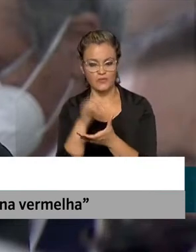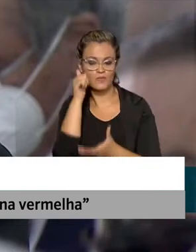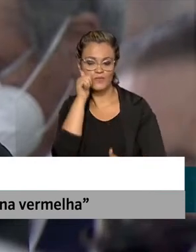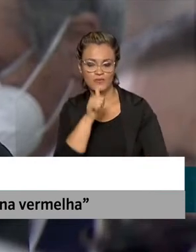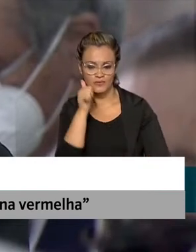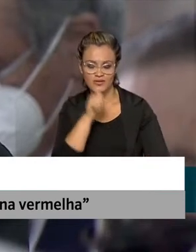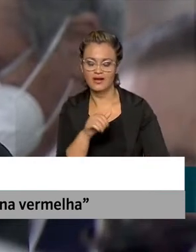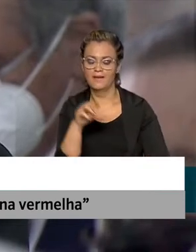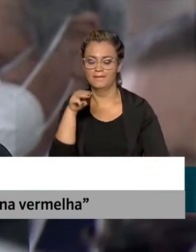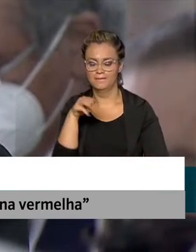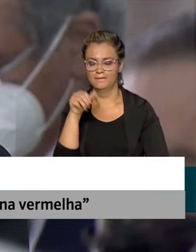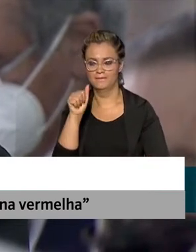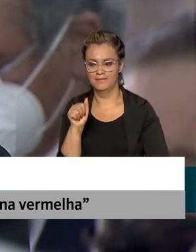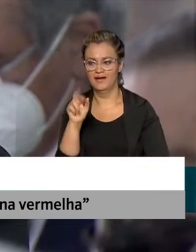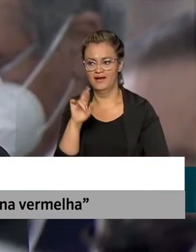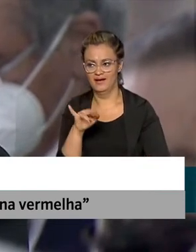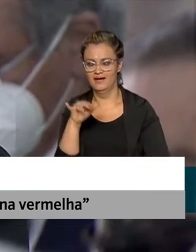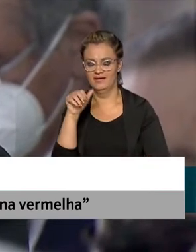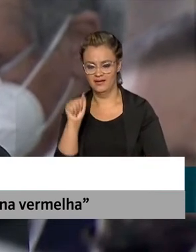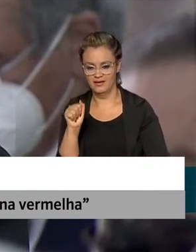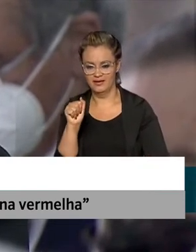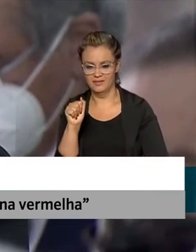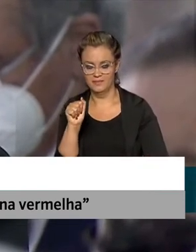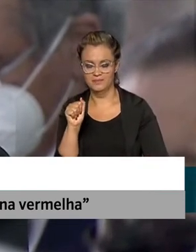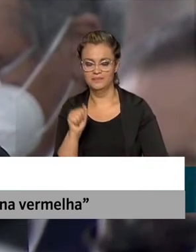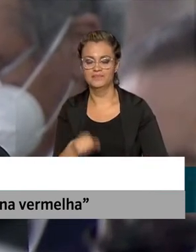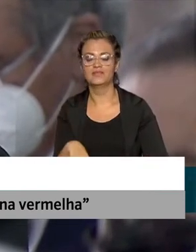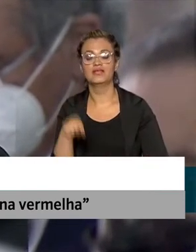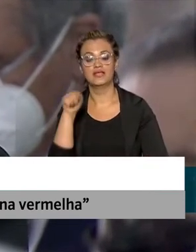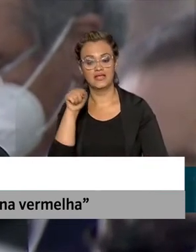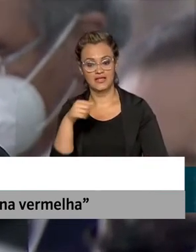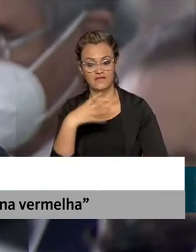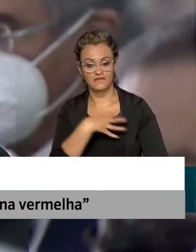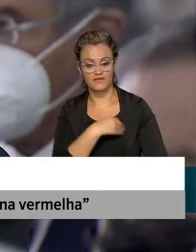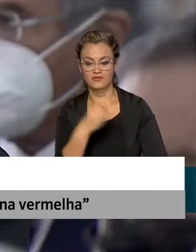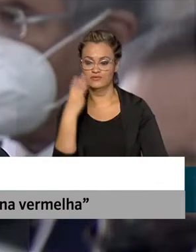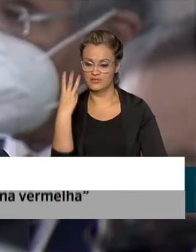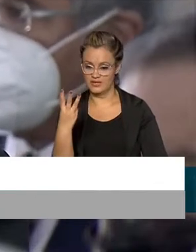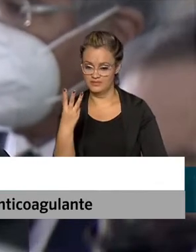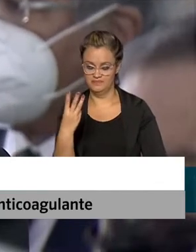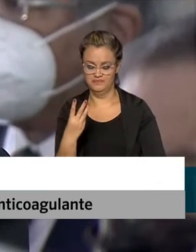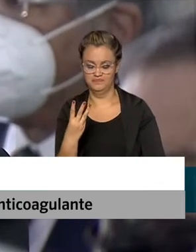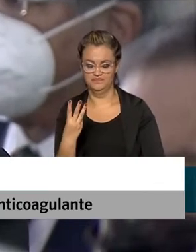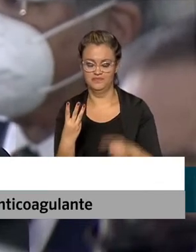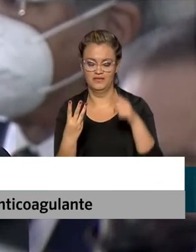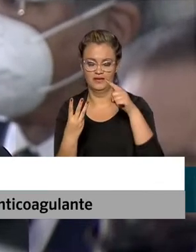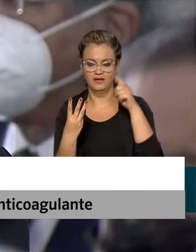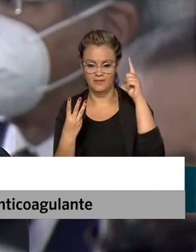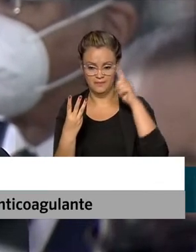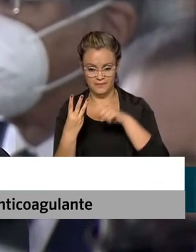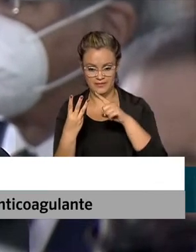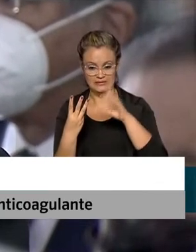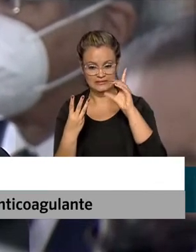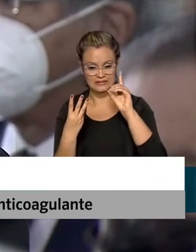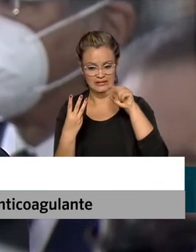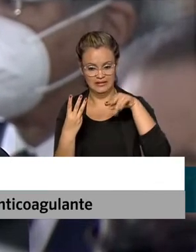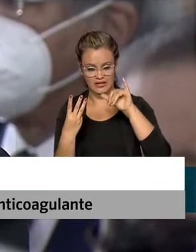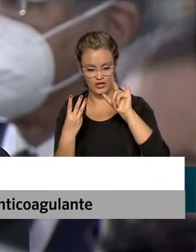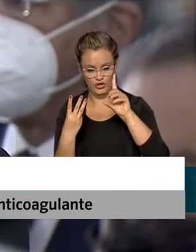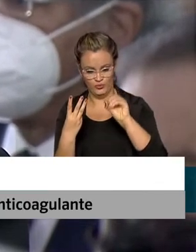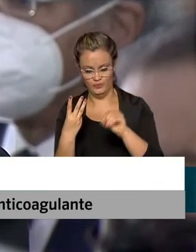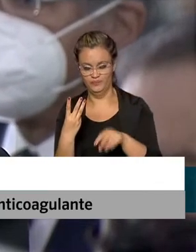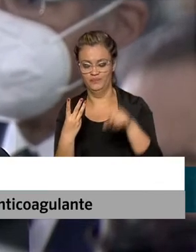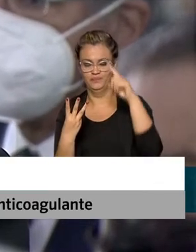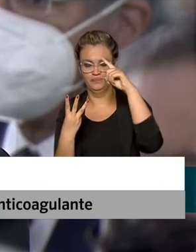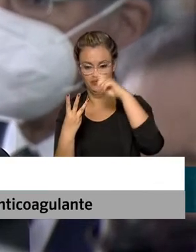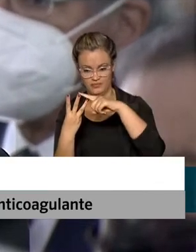senhora Maria das Neves Paiva França de Oliveira e o casal tem 3 filhos. O major de infantaria Danilo, o